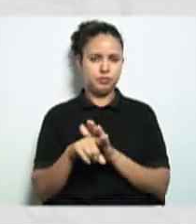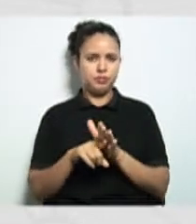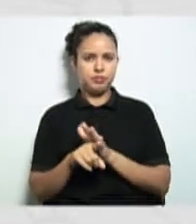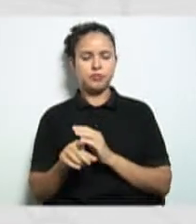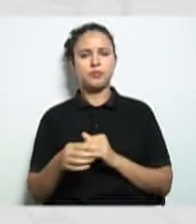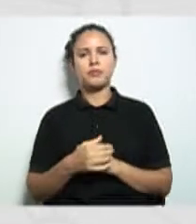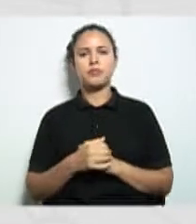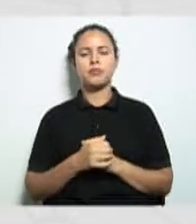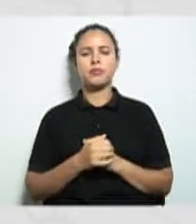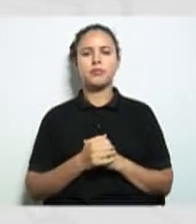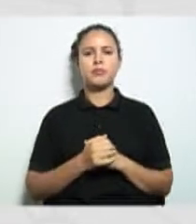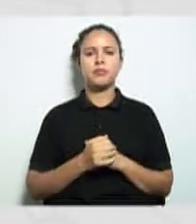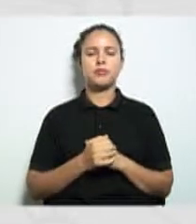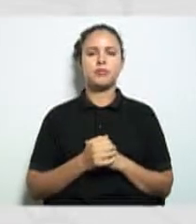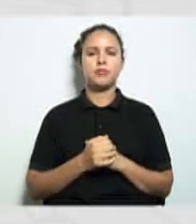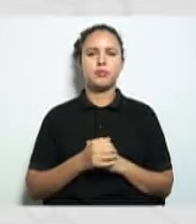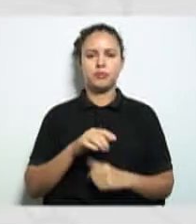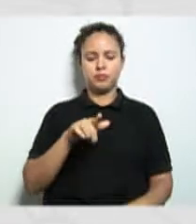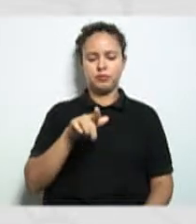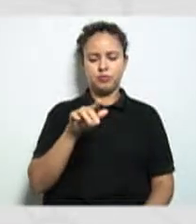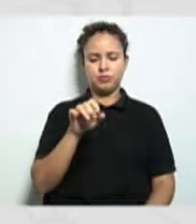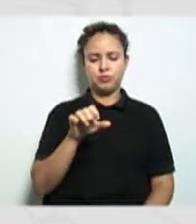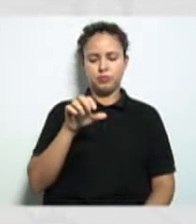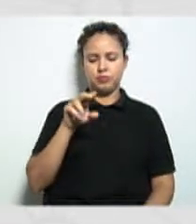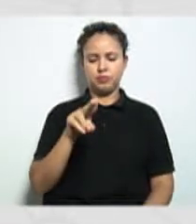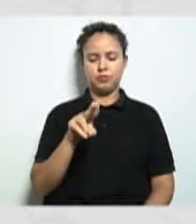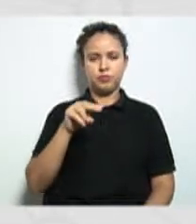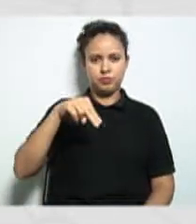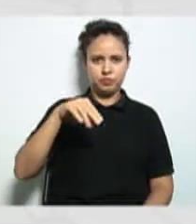ou F, os gêneros de comunicação